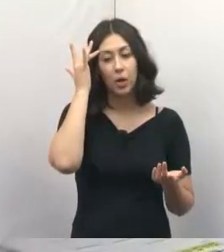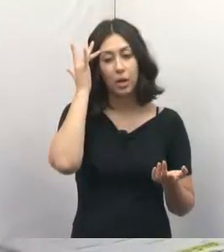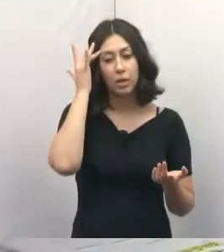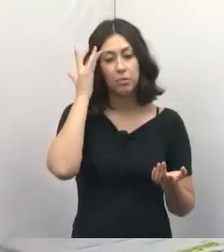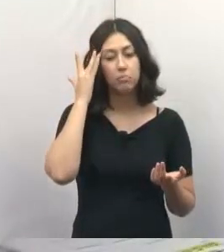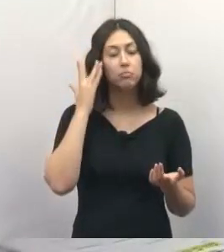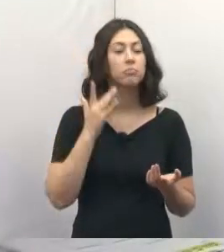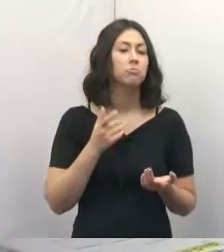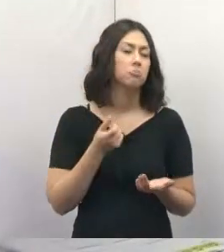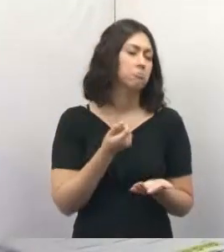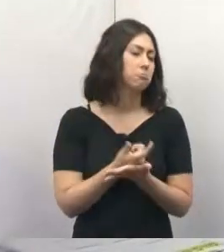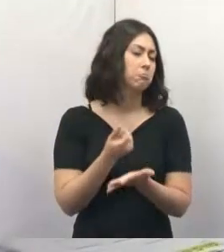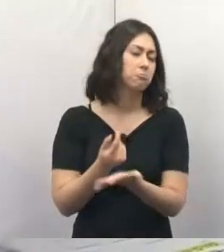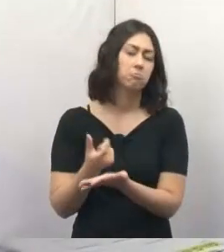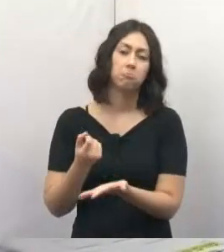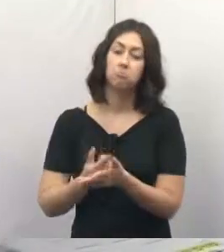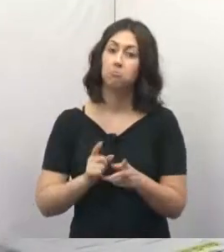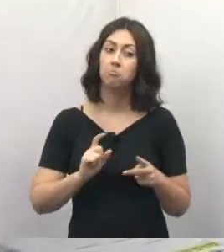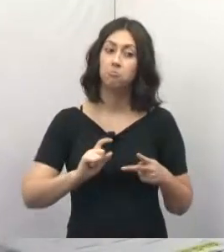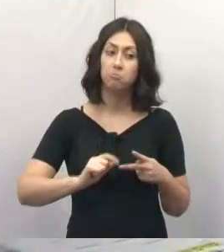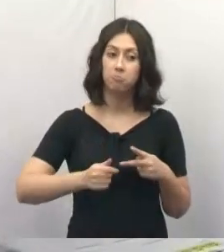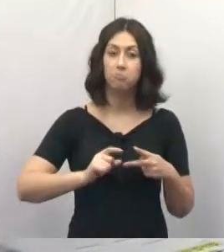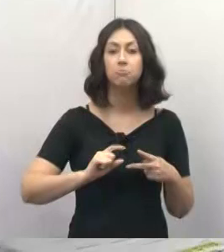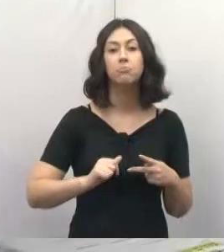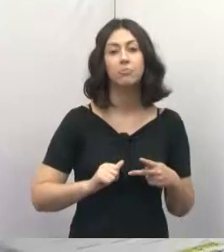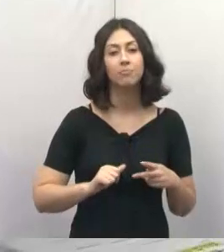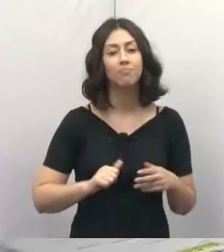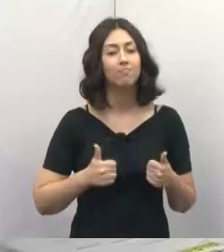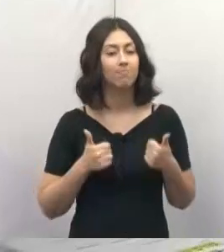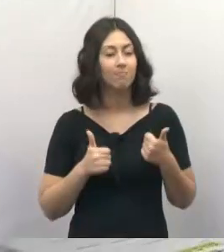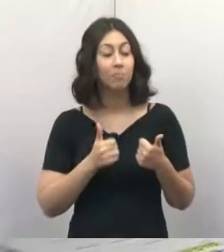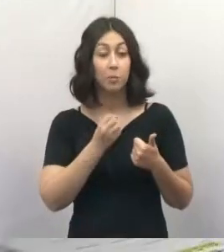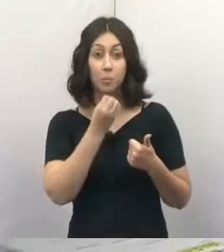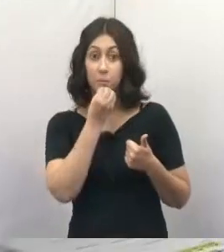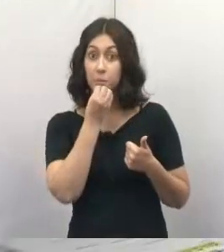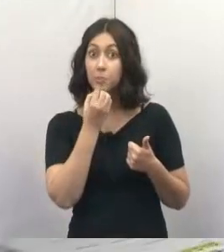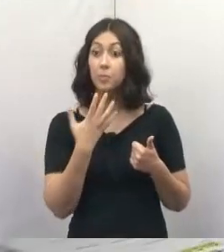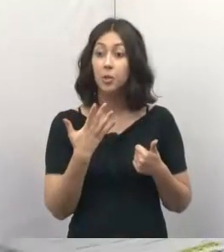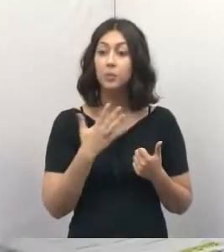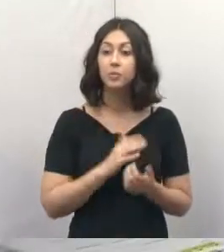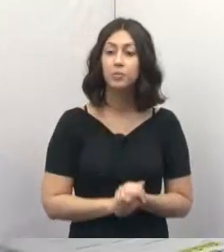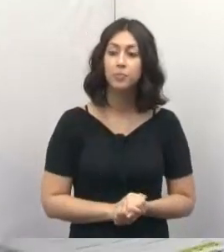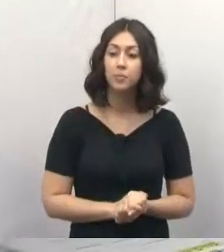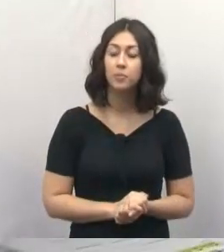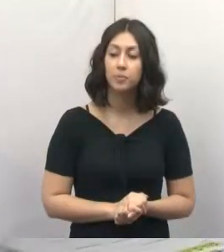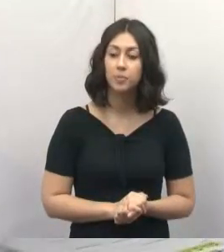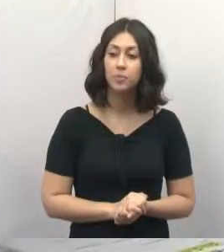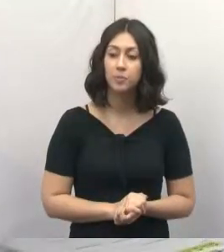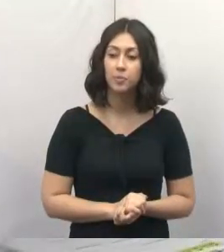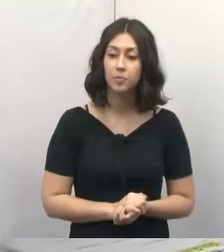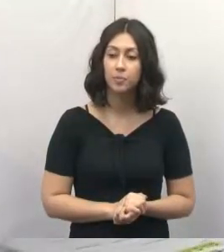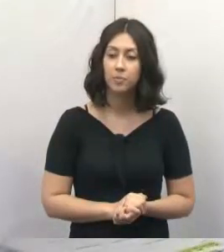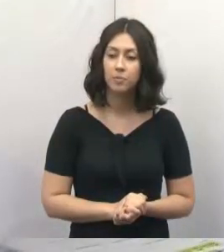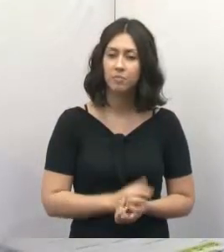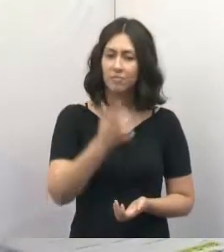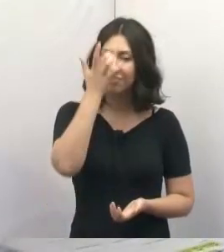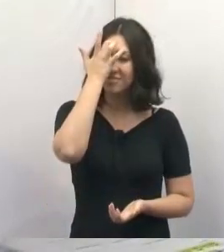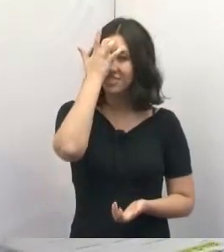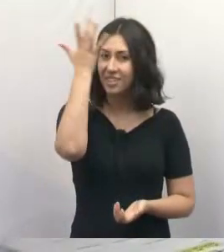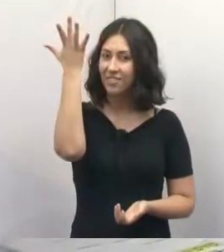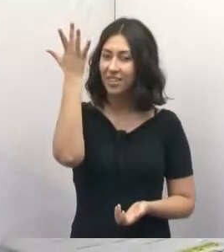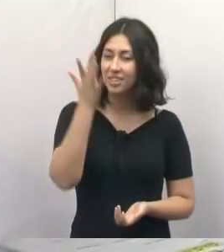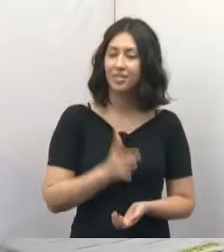diariamente efetuam pagamento no PIX, então acho muito, muito viável e muito mais fácil